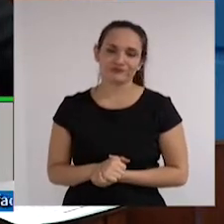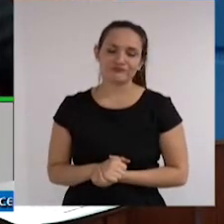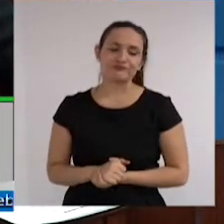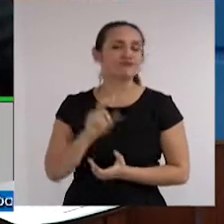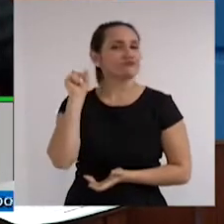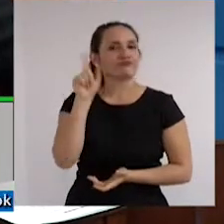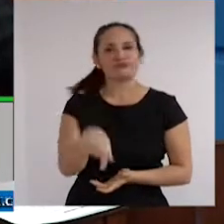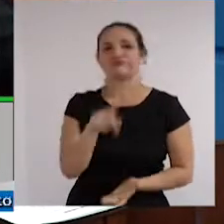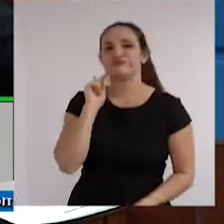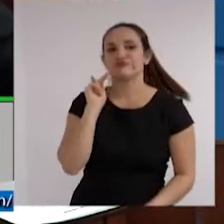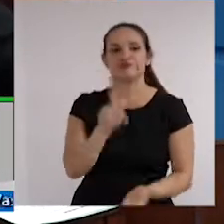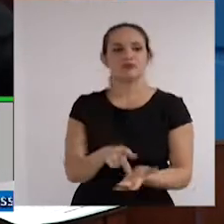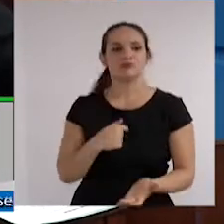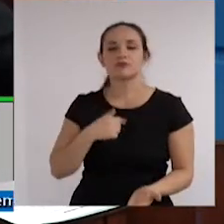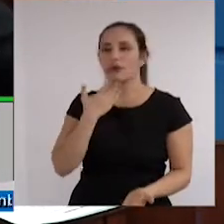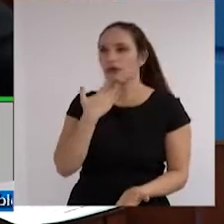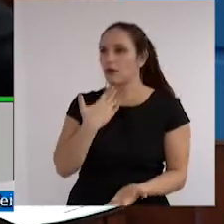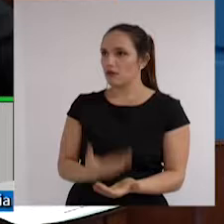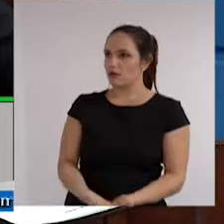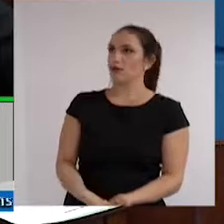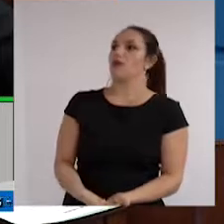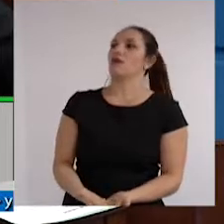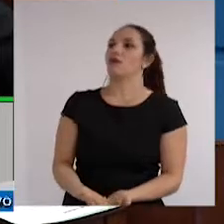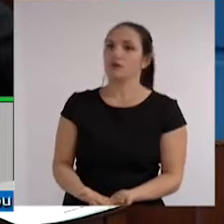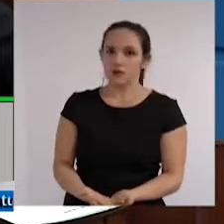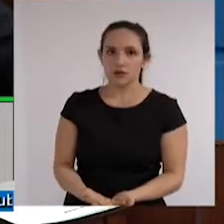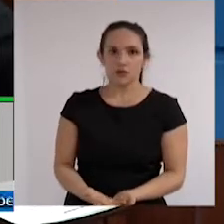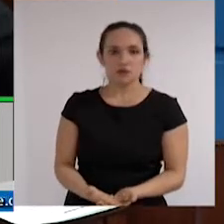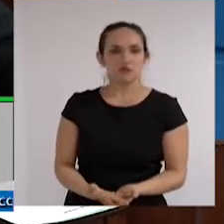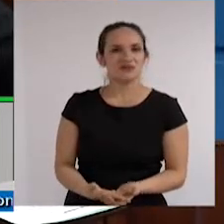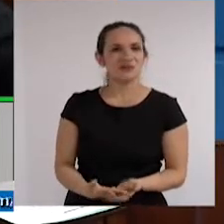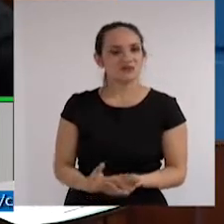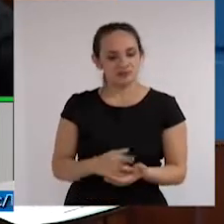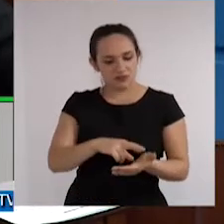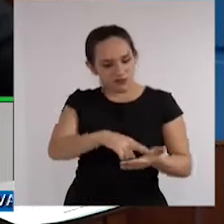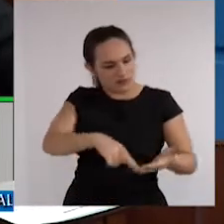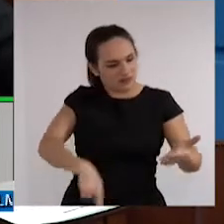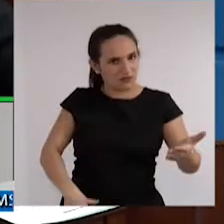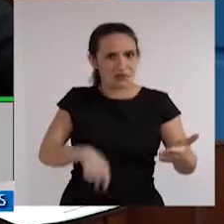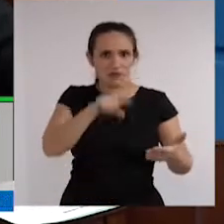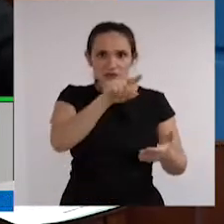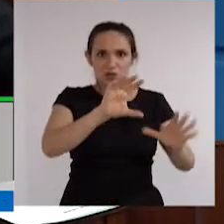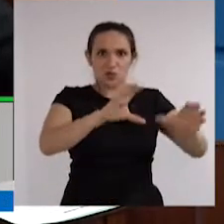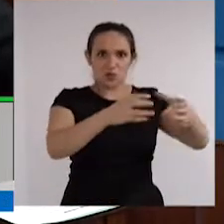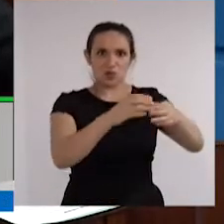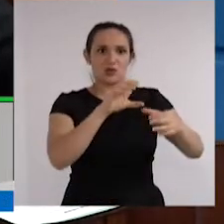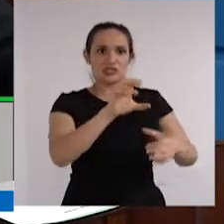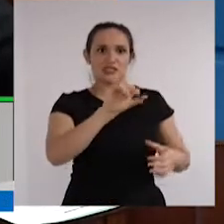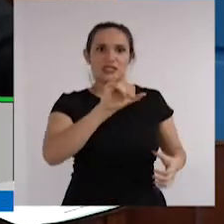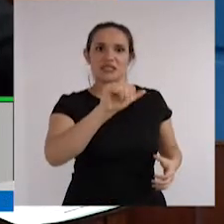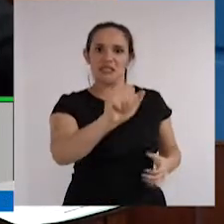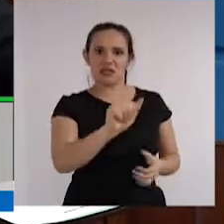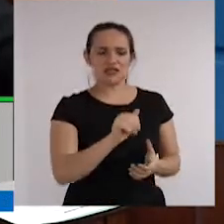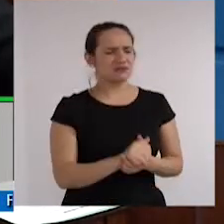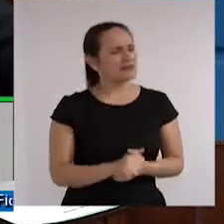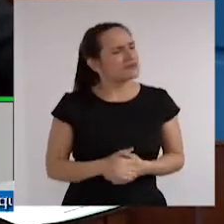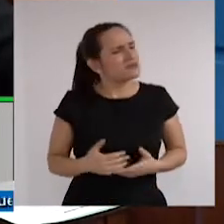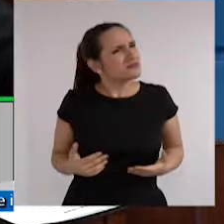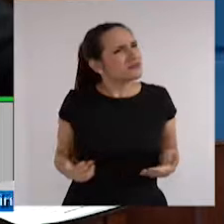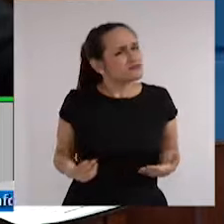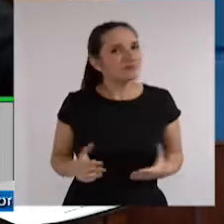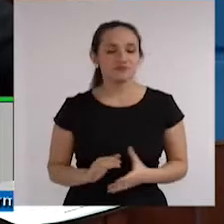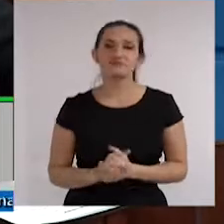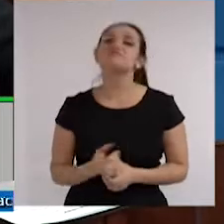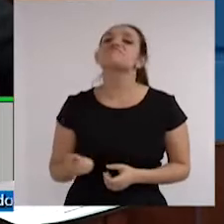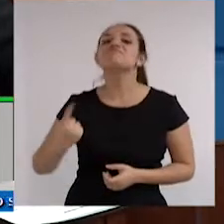realmente estarrecedor este relatório da CIA, e nós sabemos